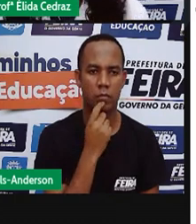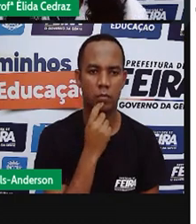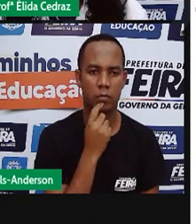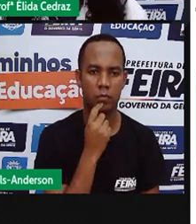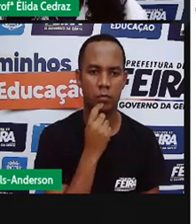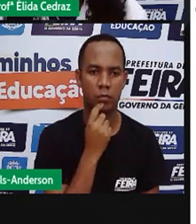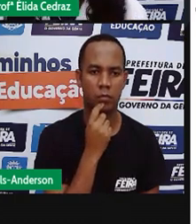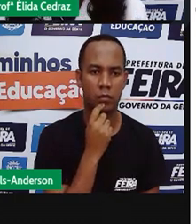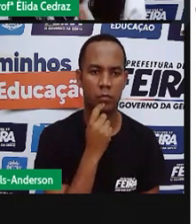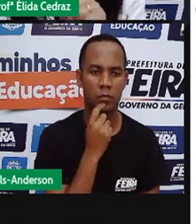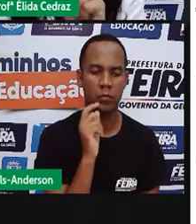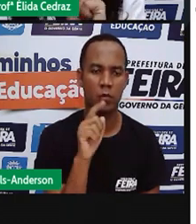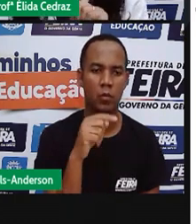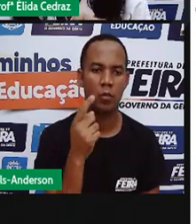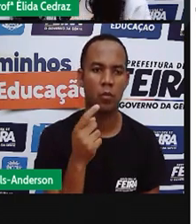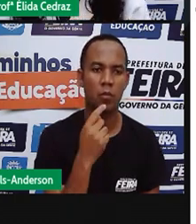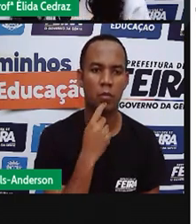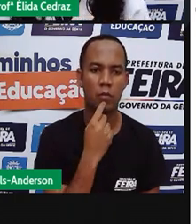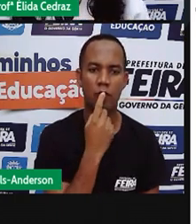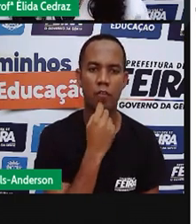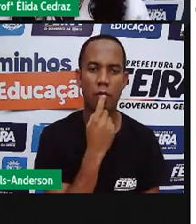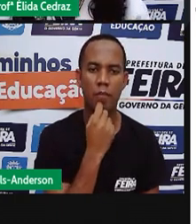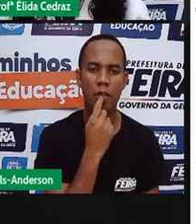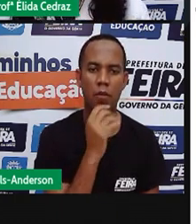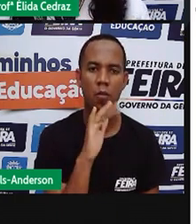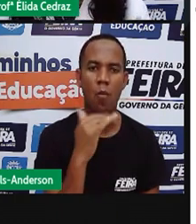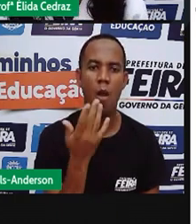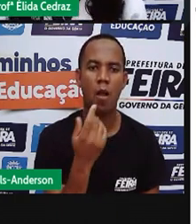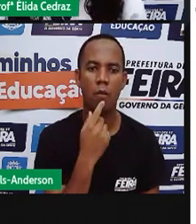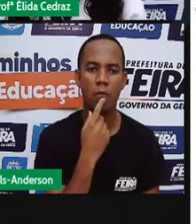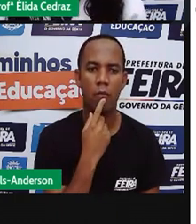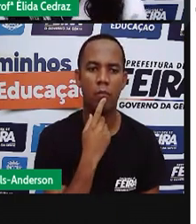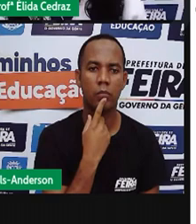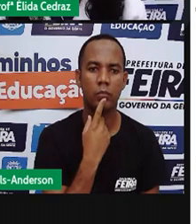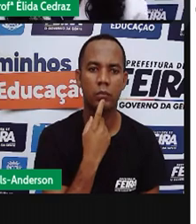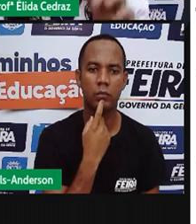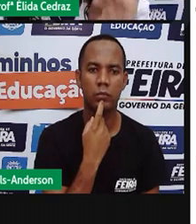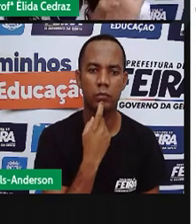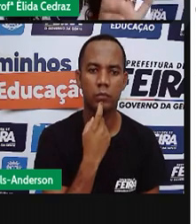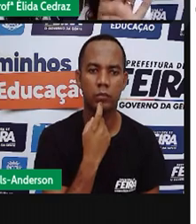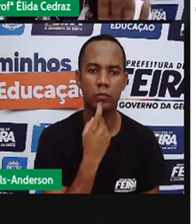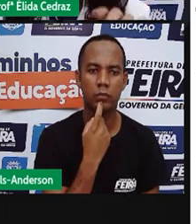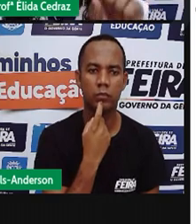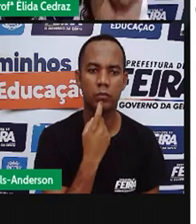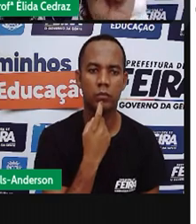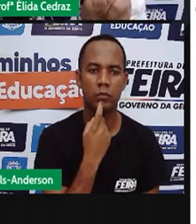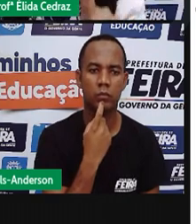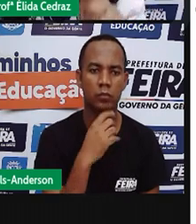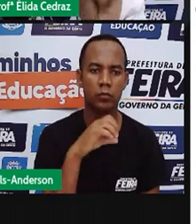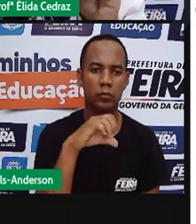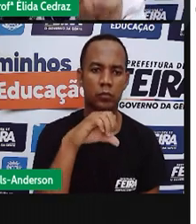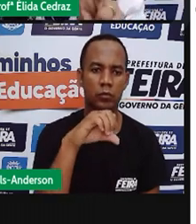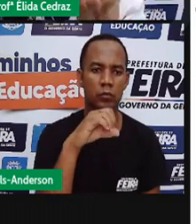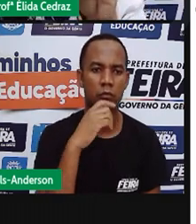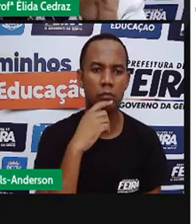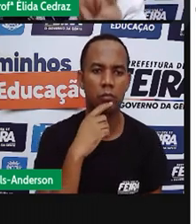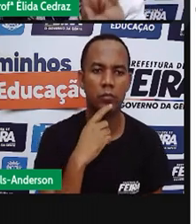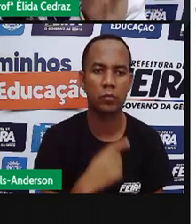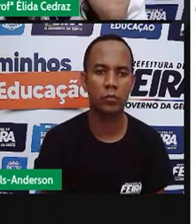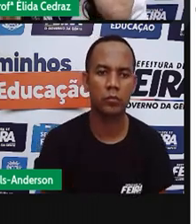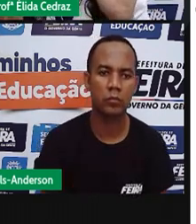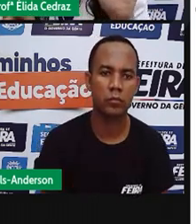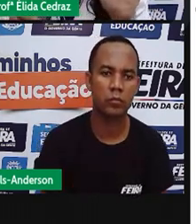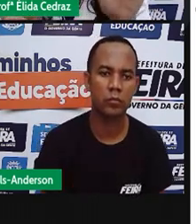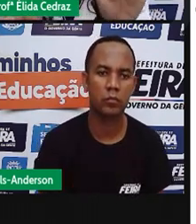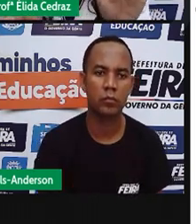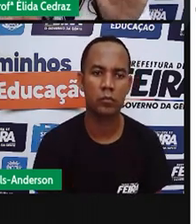Qual vai ser a próxima sequência do número vermelho? Vamos conferir? Já tenho 5. 6, 7,